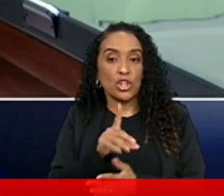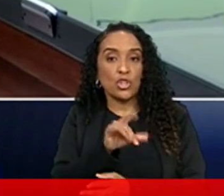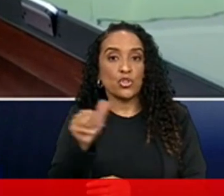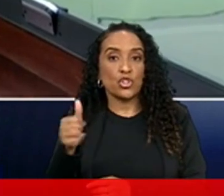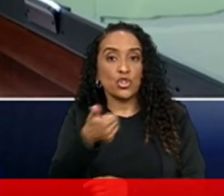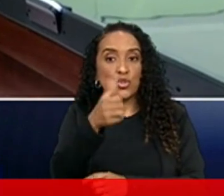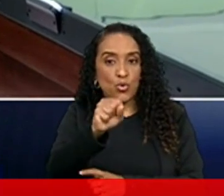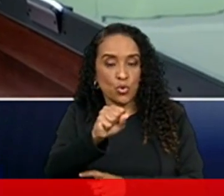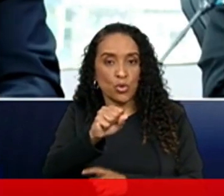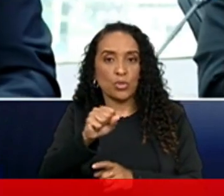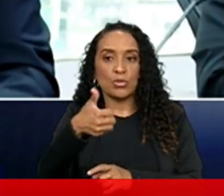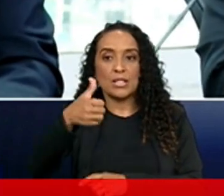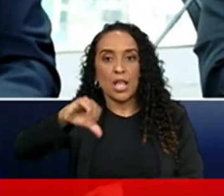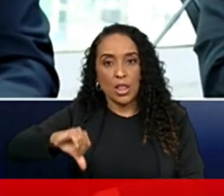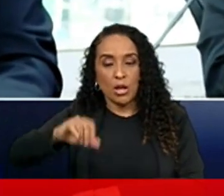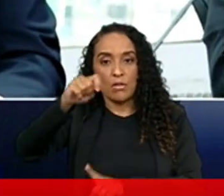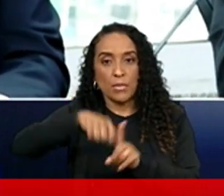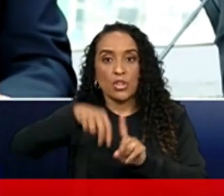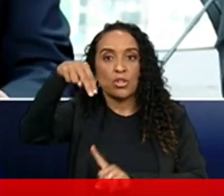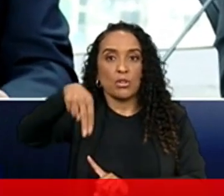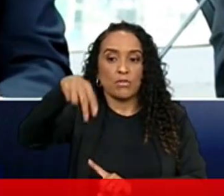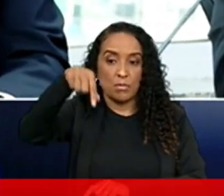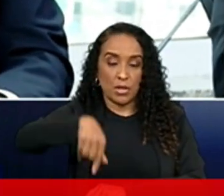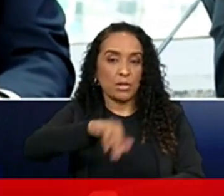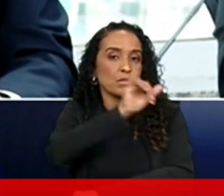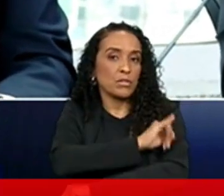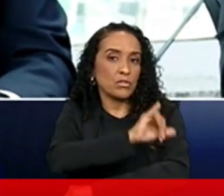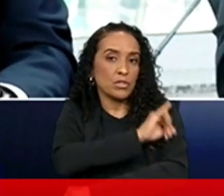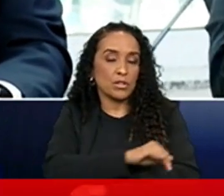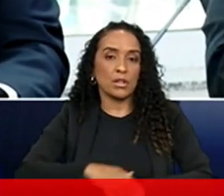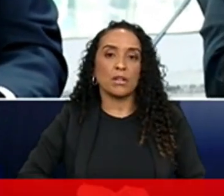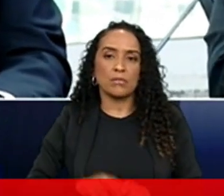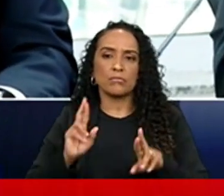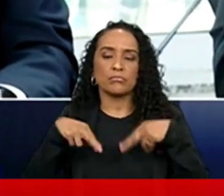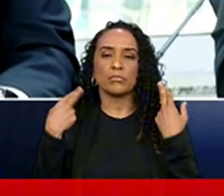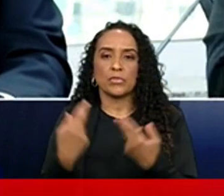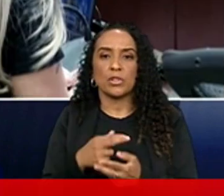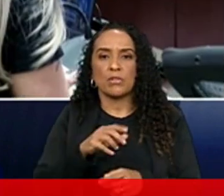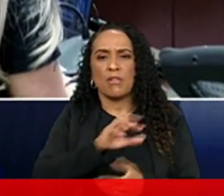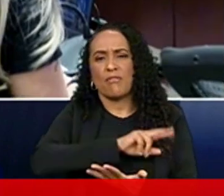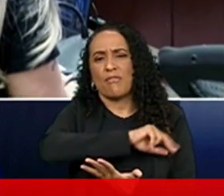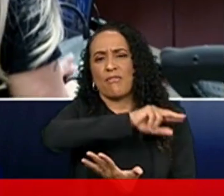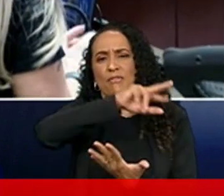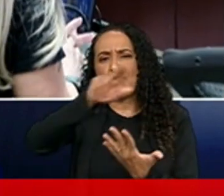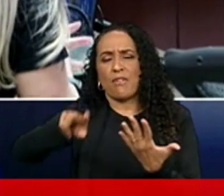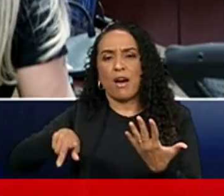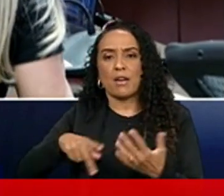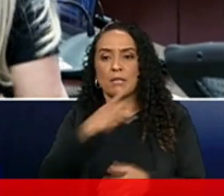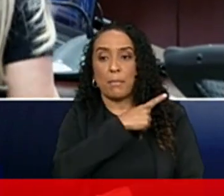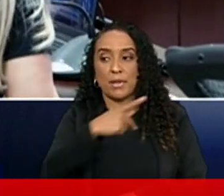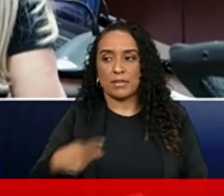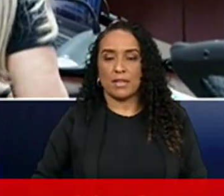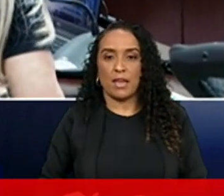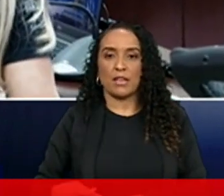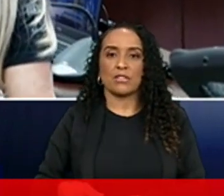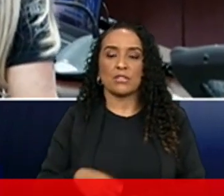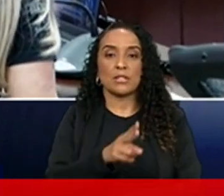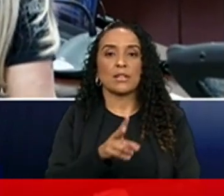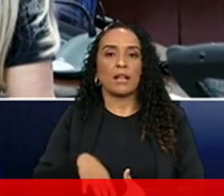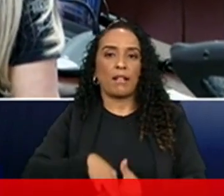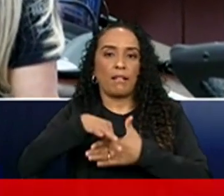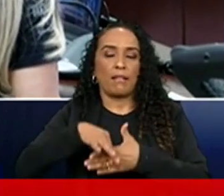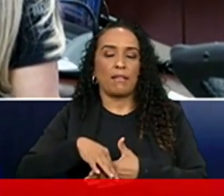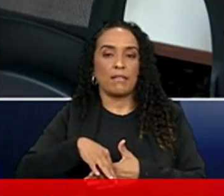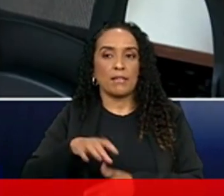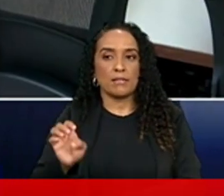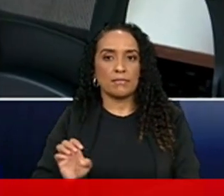dias 18 e 19 de novembro, aqui no Rio de Janeiro, reunindo dezenas de presidentes e chefes de Estado.